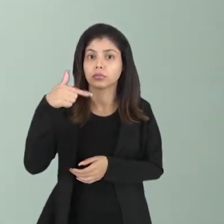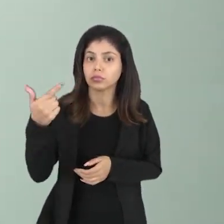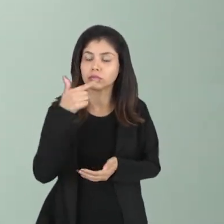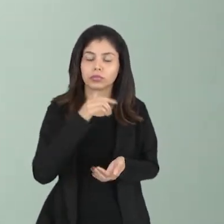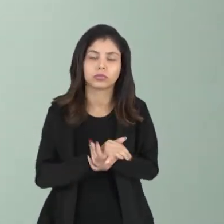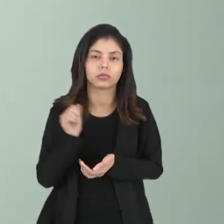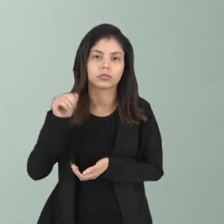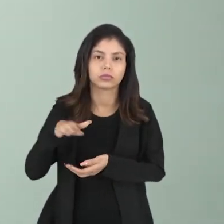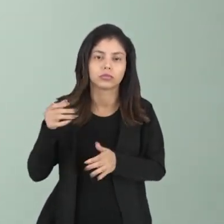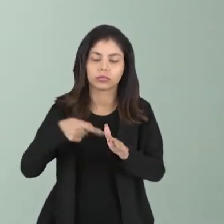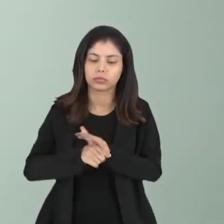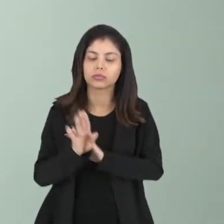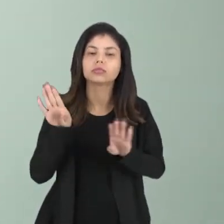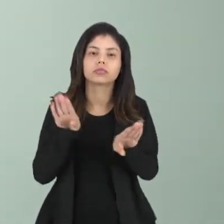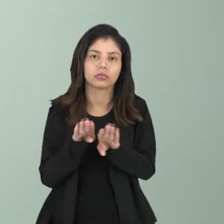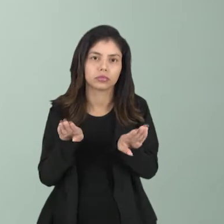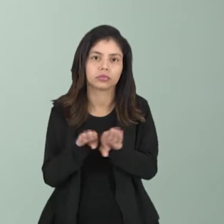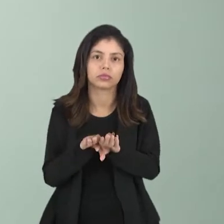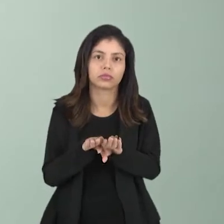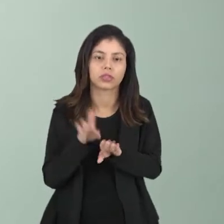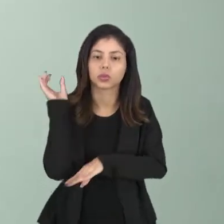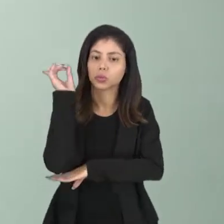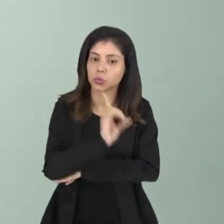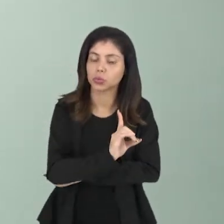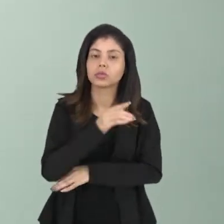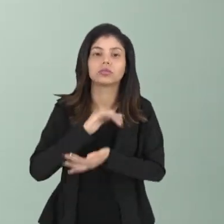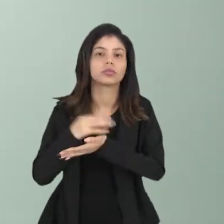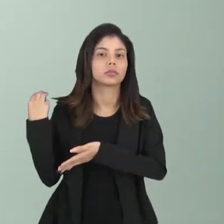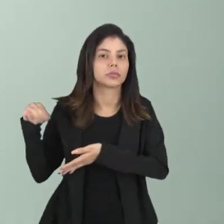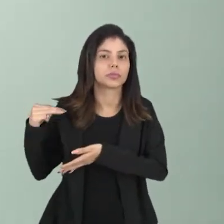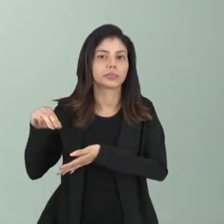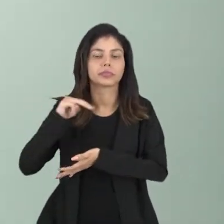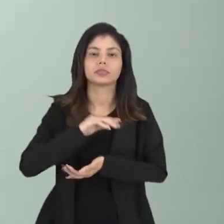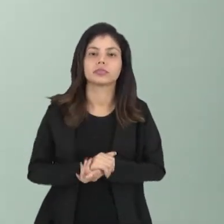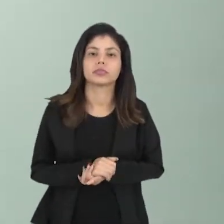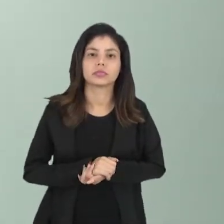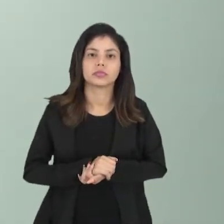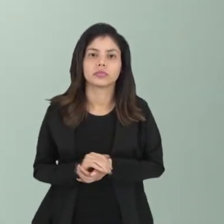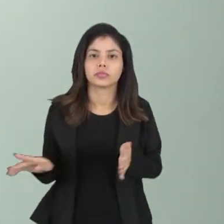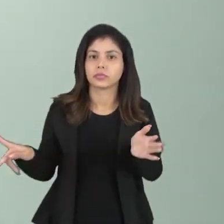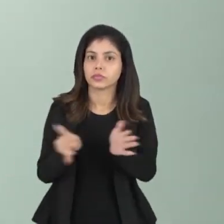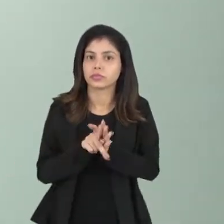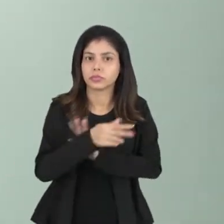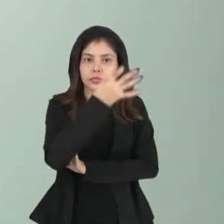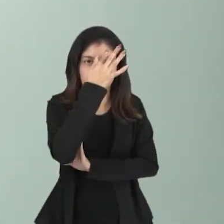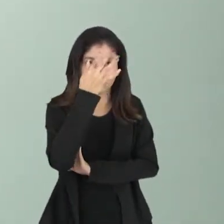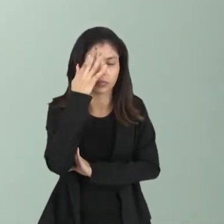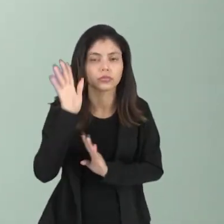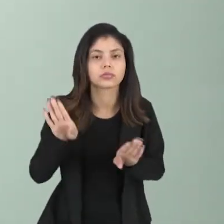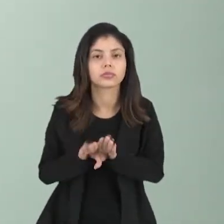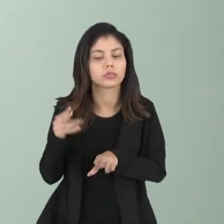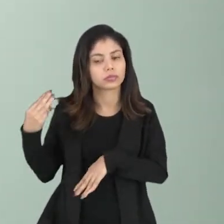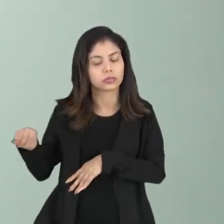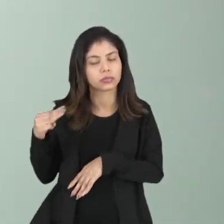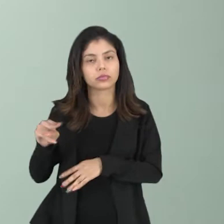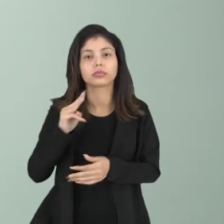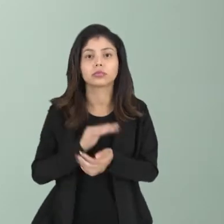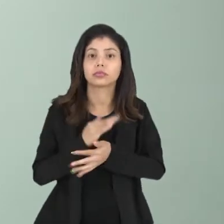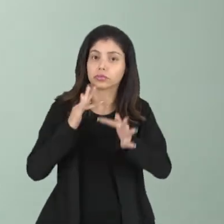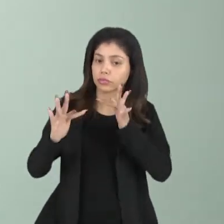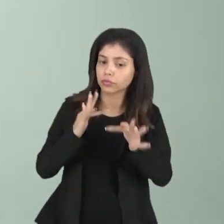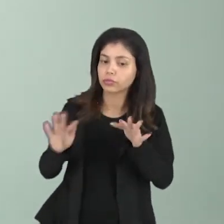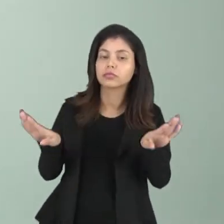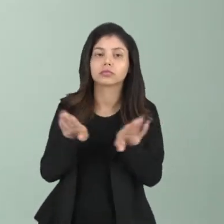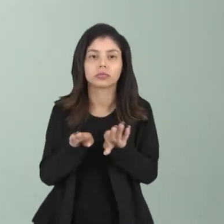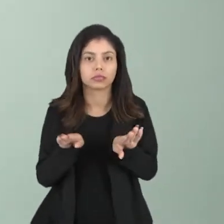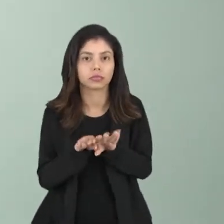campos aí, porque entra também no âmbito do direito, da matemática, né? Os próprios filósofos foram também matemáticos e físicos,